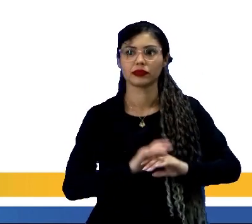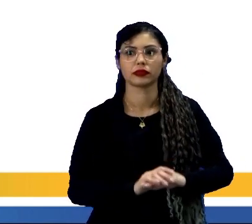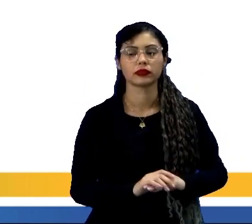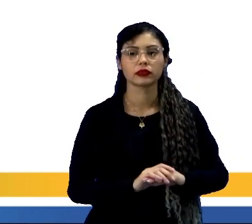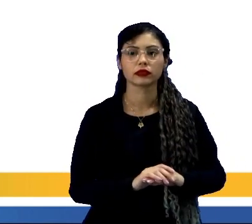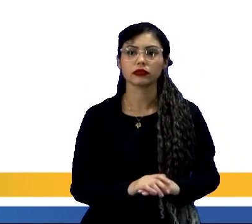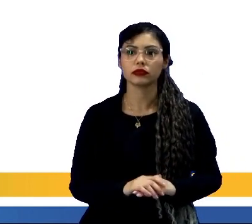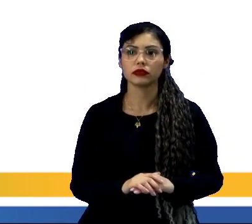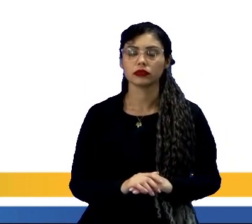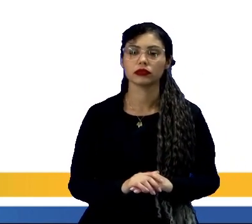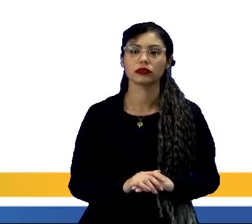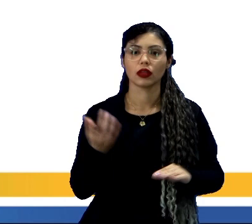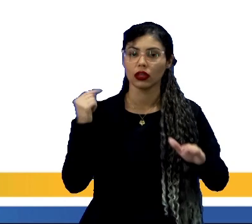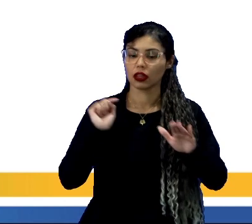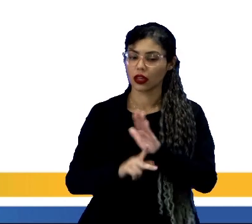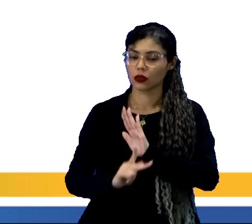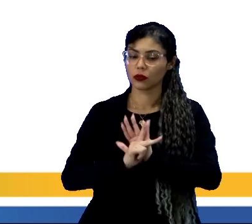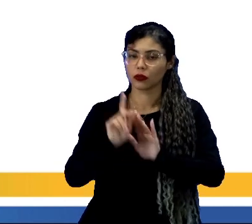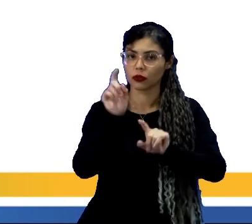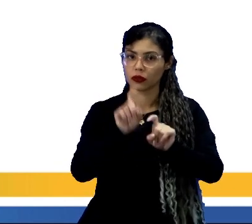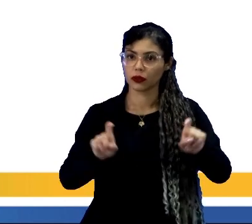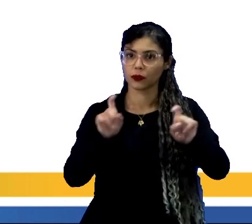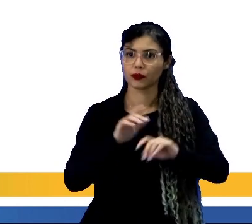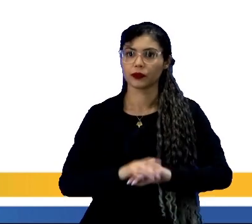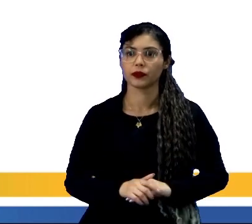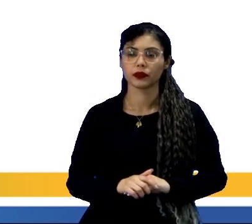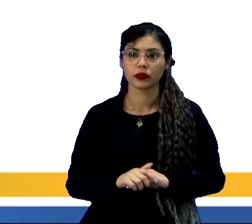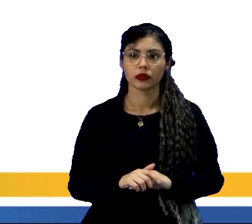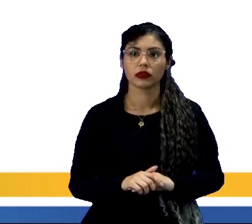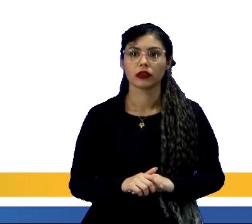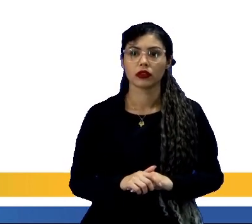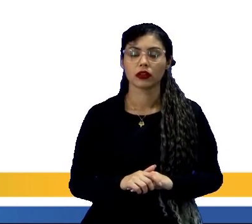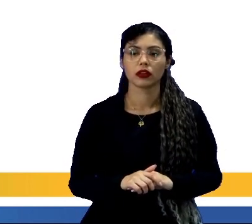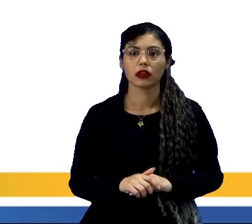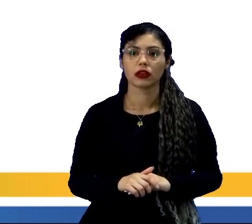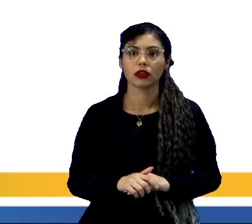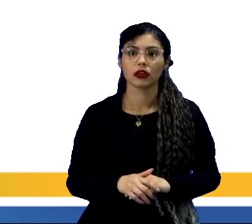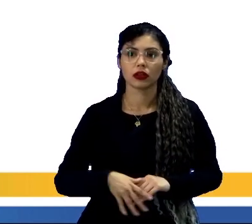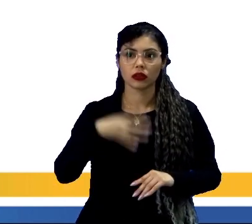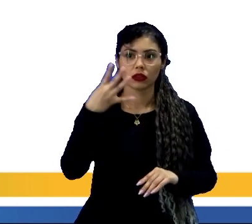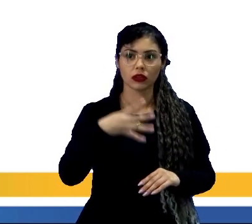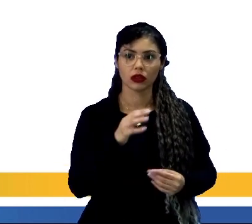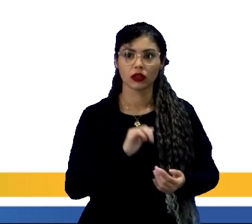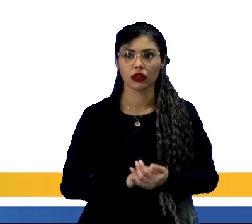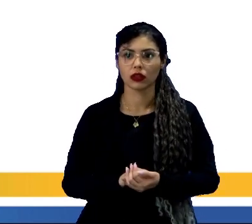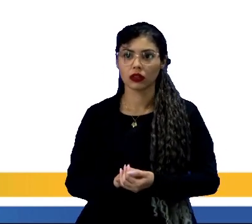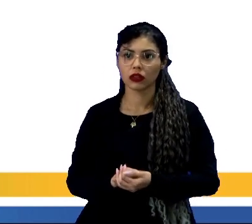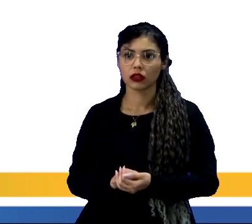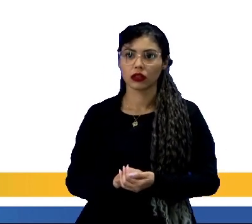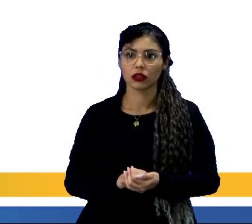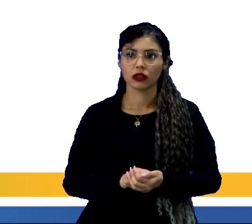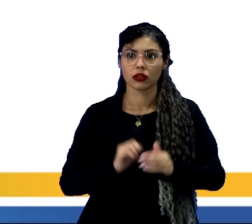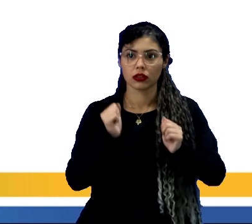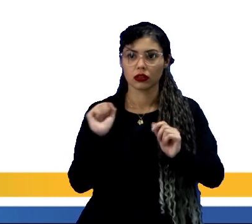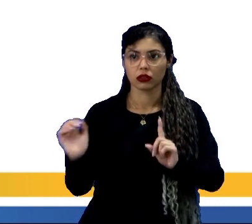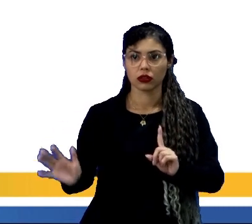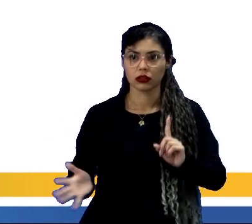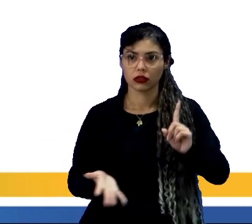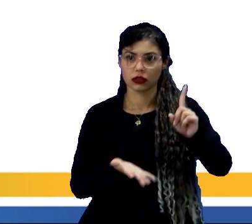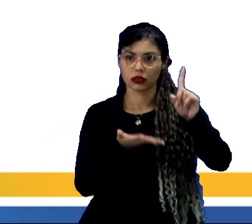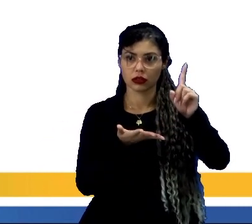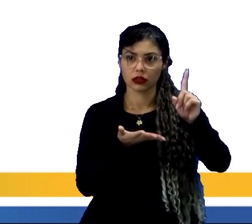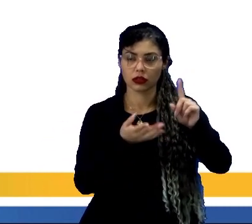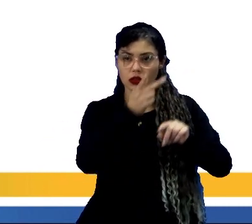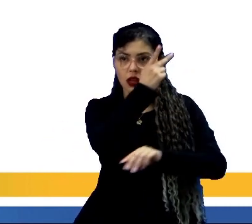Um chip, né? Dentro de um computador. Um armazenamento. Na 4, monumento erguido